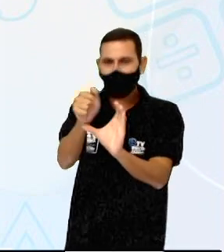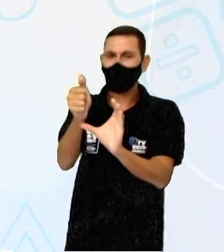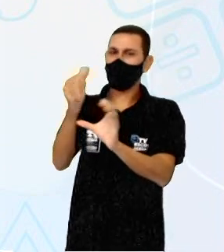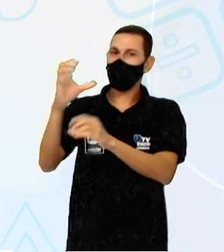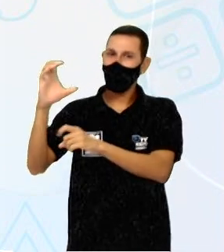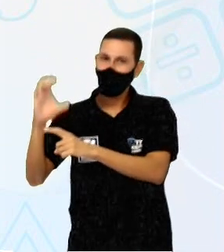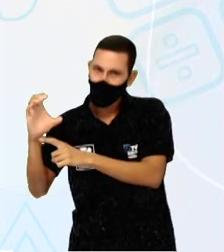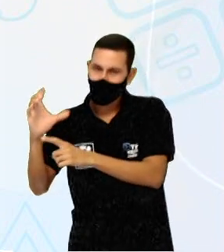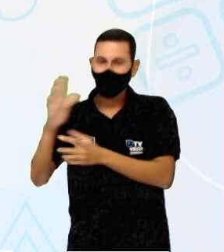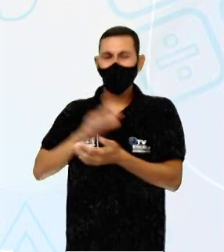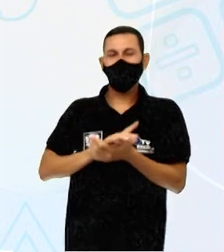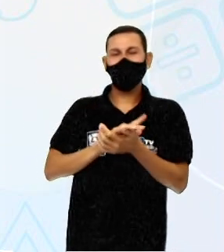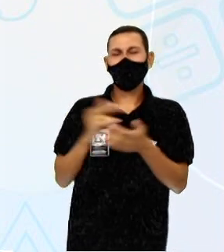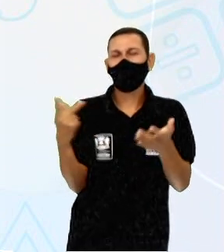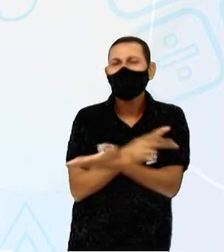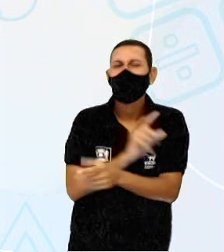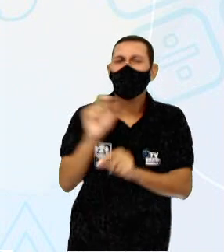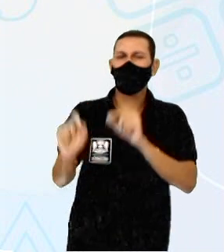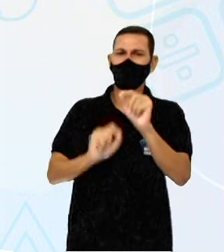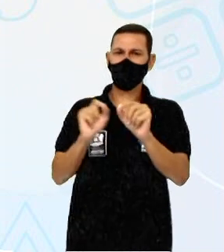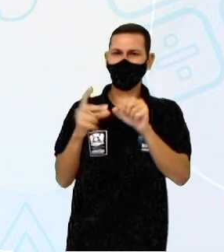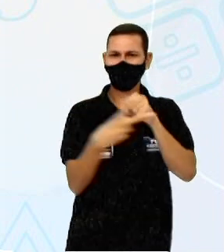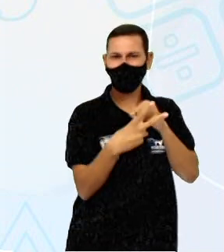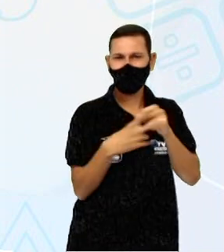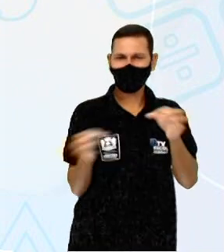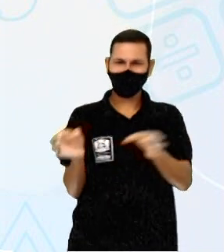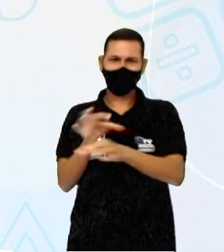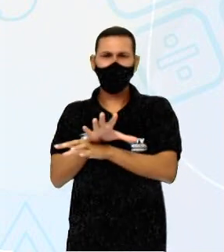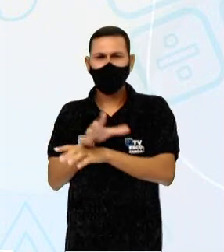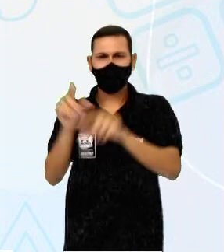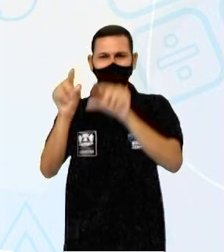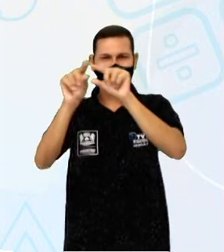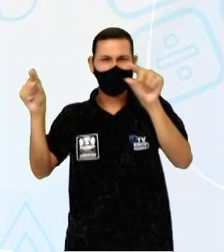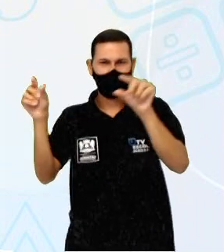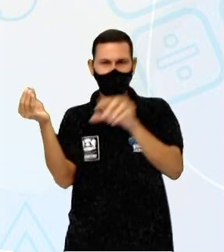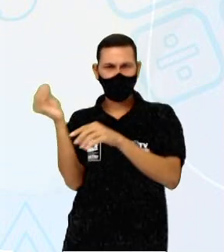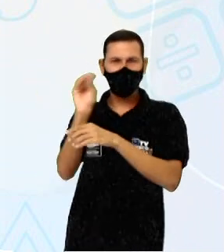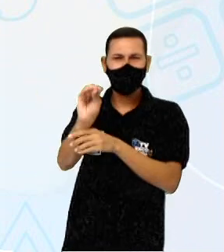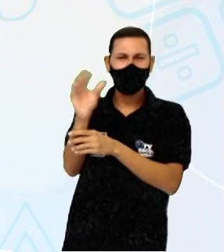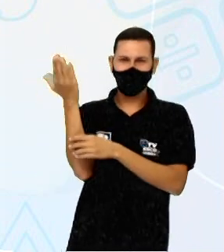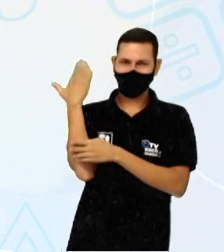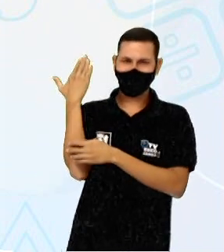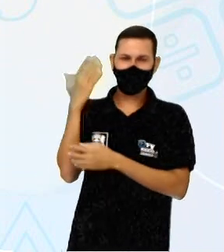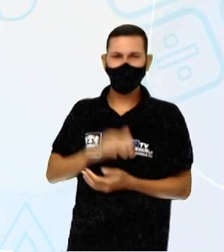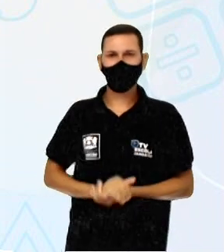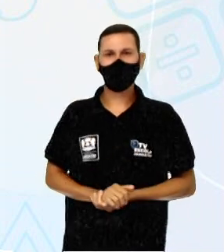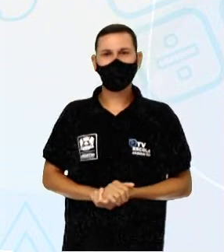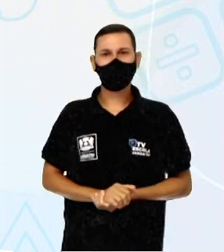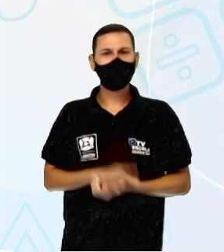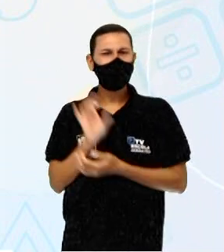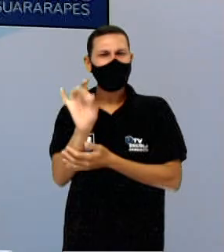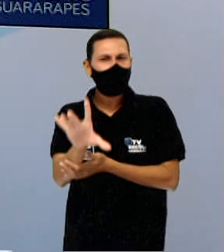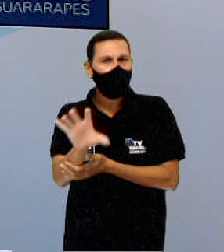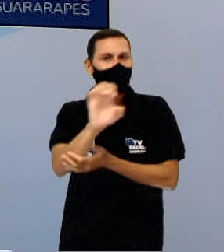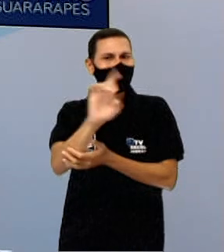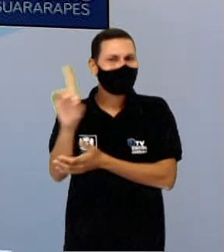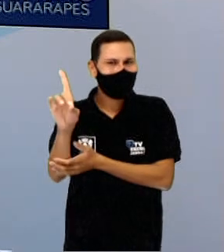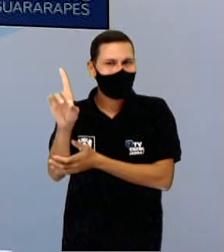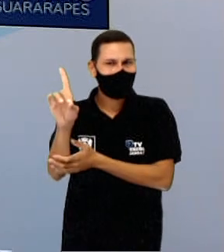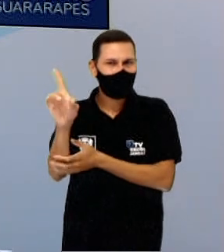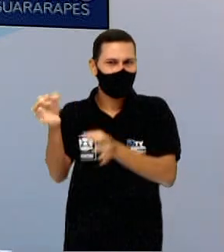né? O que acontece quando o verbo acaba em consoante, vogal consoante, e a gente tem que colocar no passado? Basta colocar o ED no